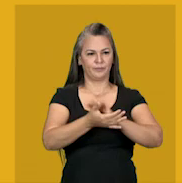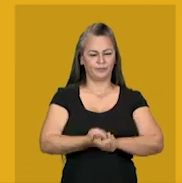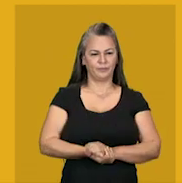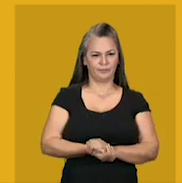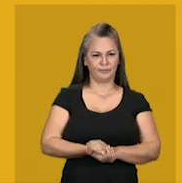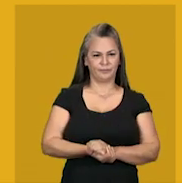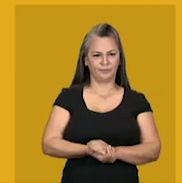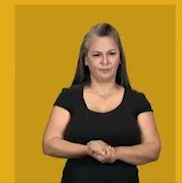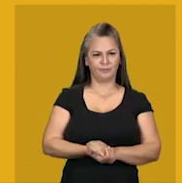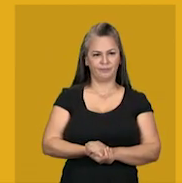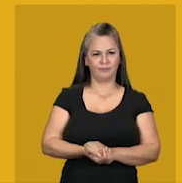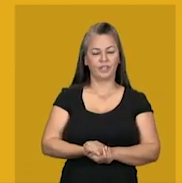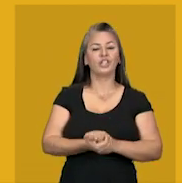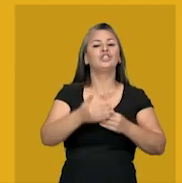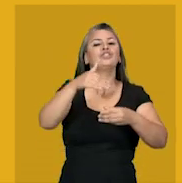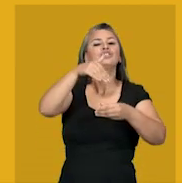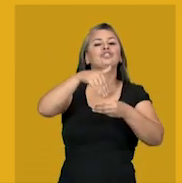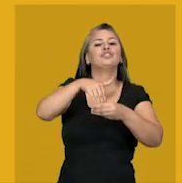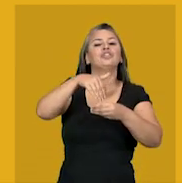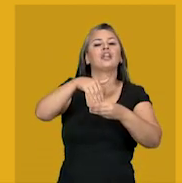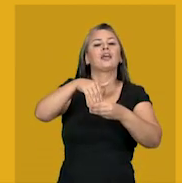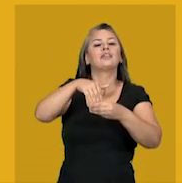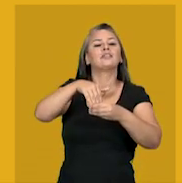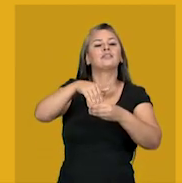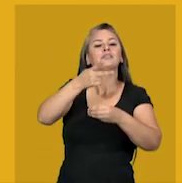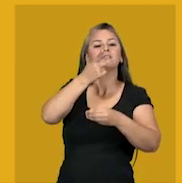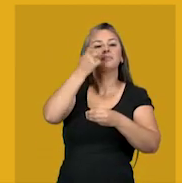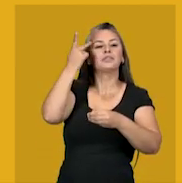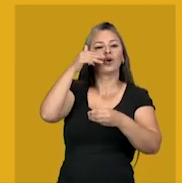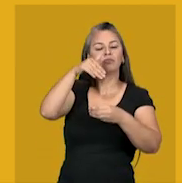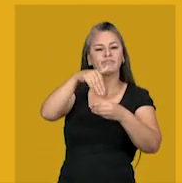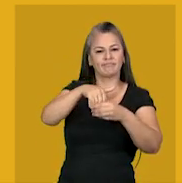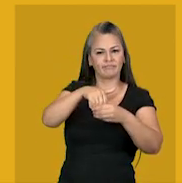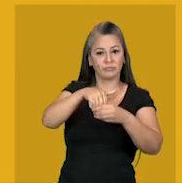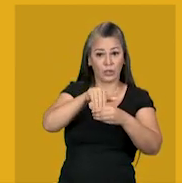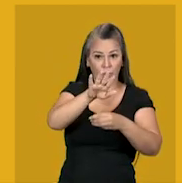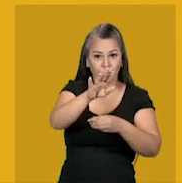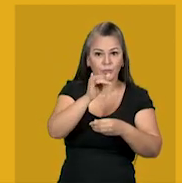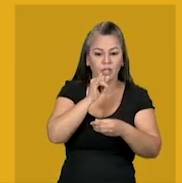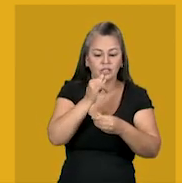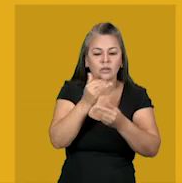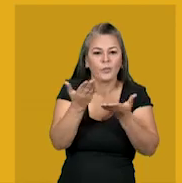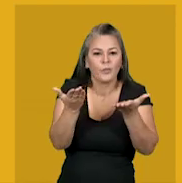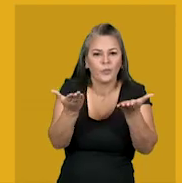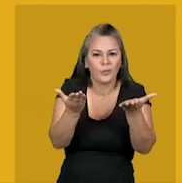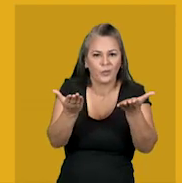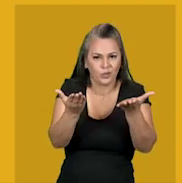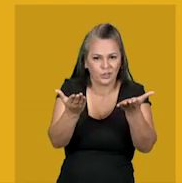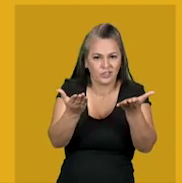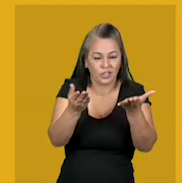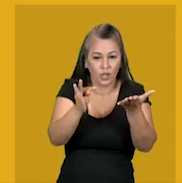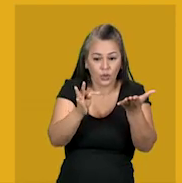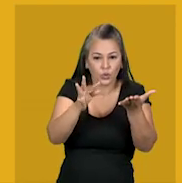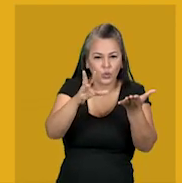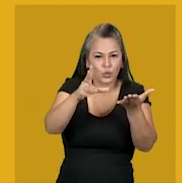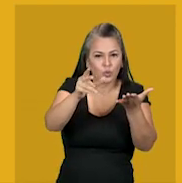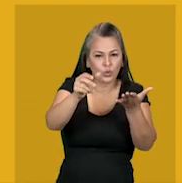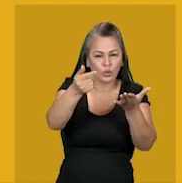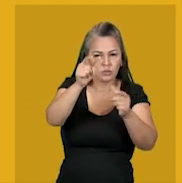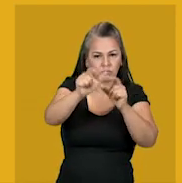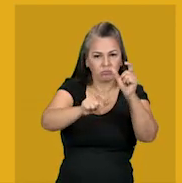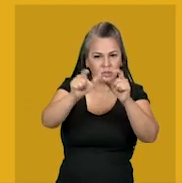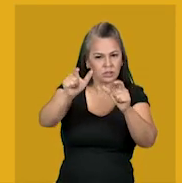de voto das pessoas. Então, o sufrágio universal que a gente tem hoje na nossa sociedade, em que todas as pessoas, independente de